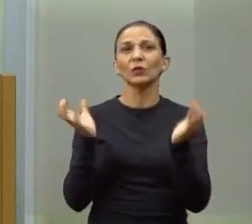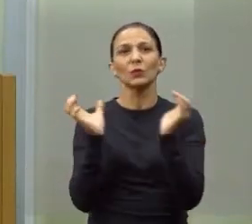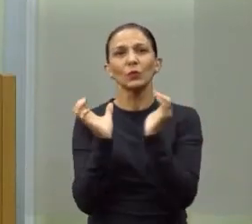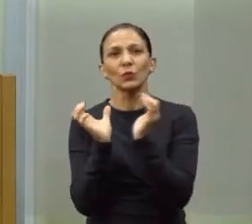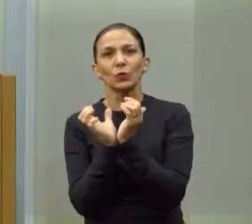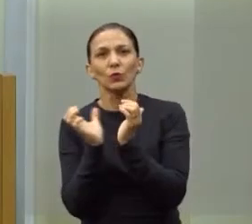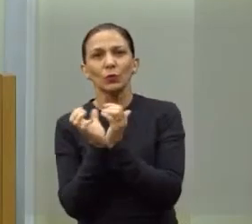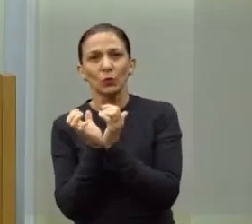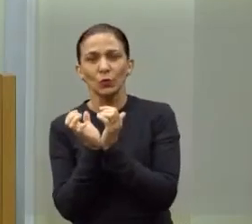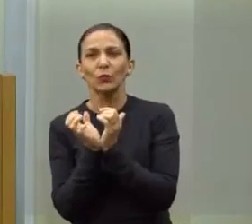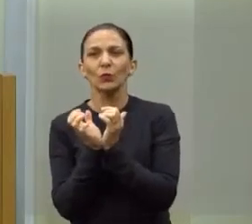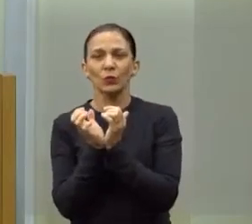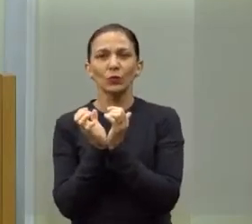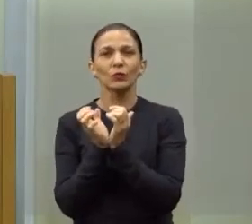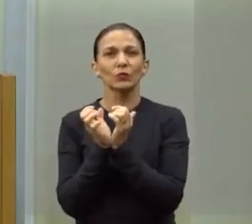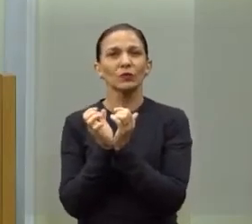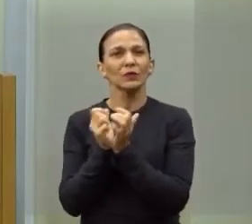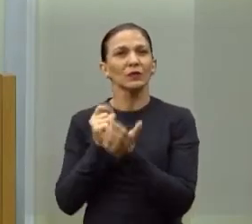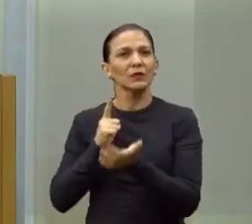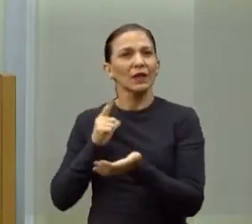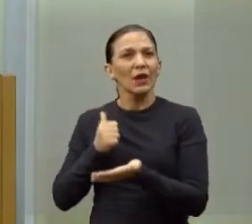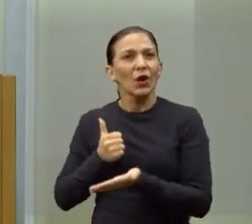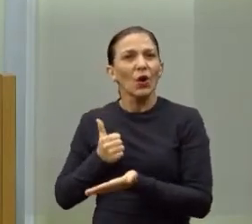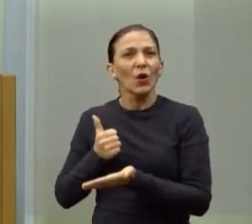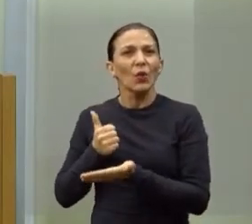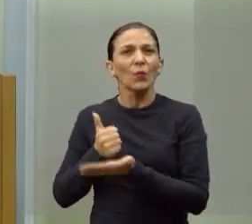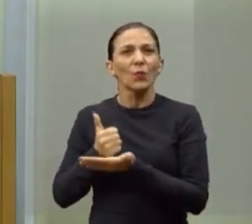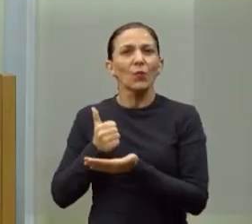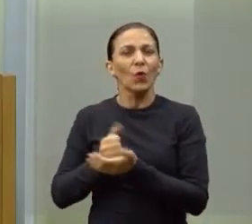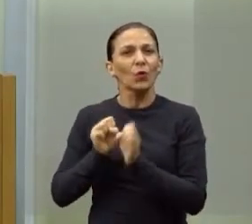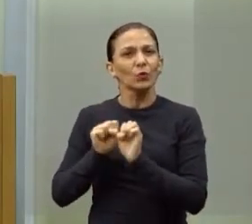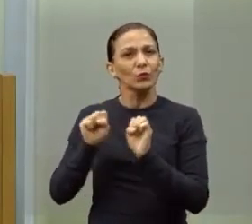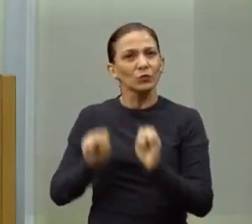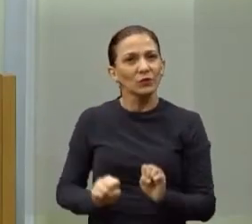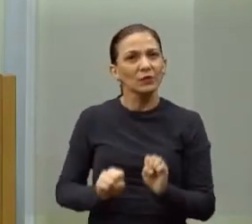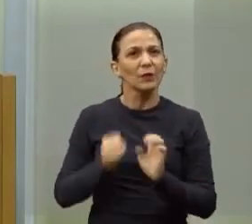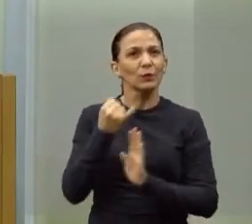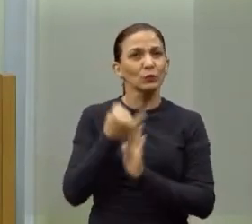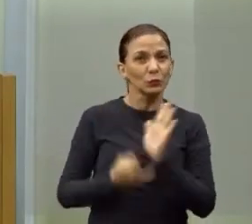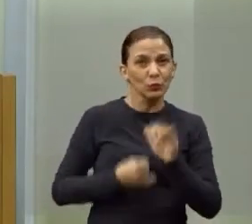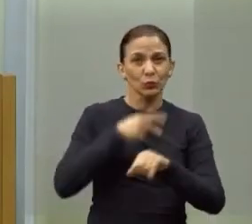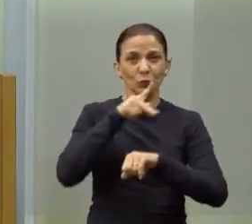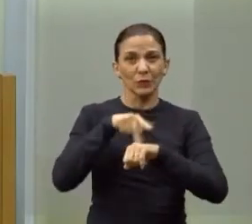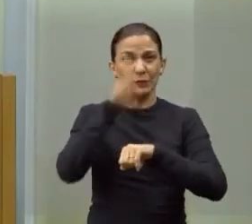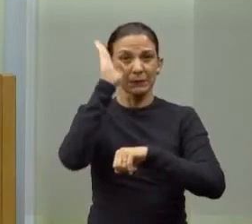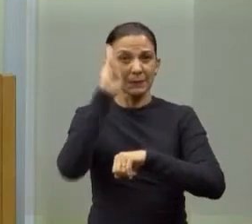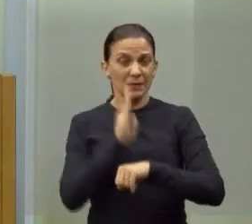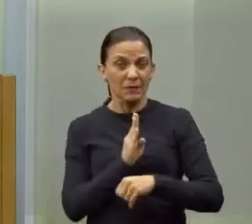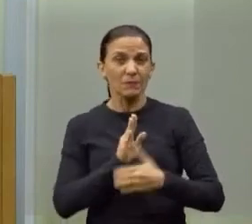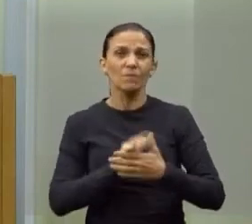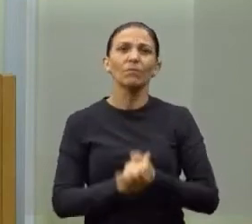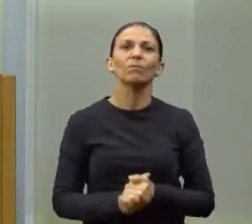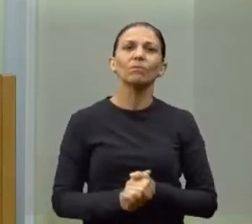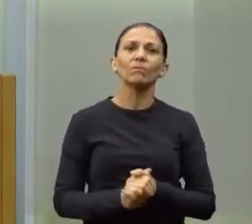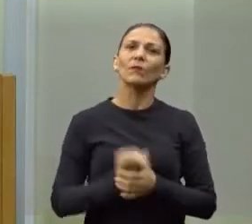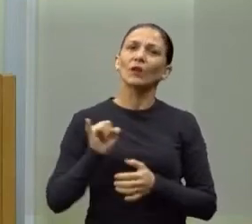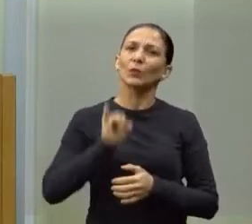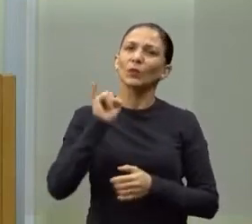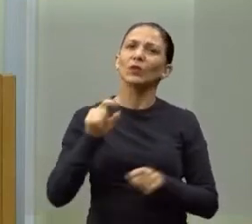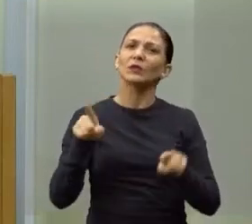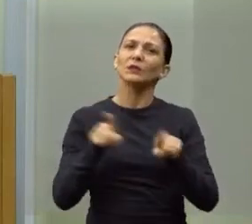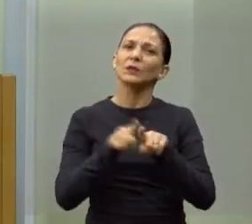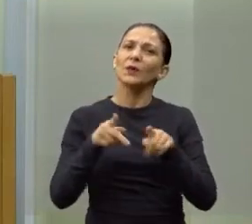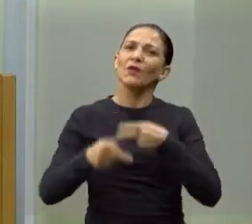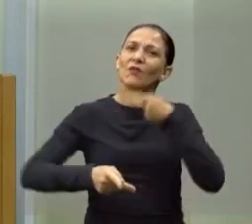são beneficiados pelo atual sistema tributário brasileiro. E também é muito importante